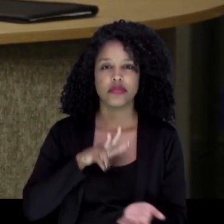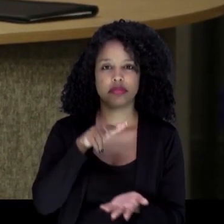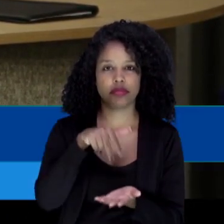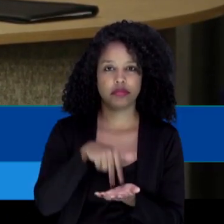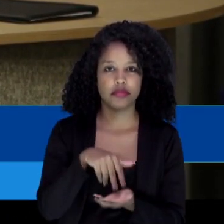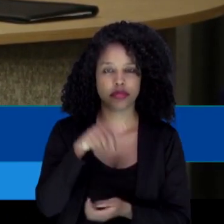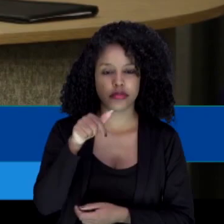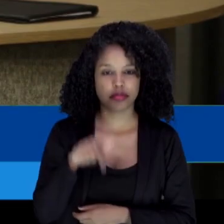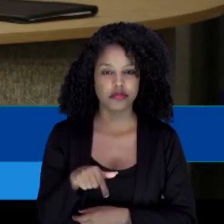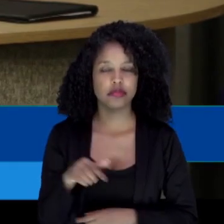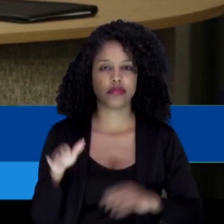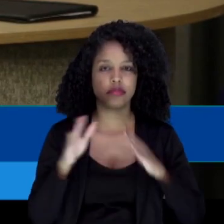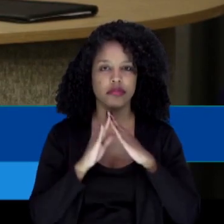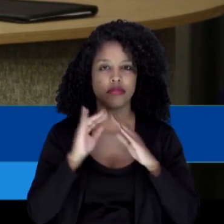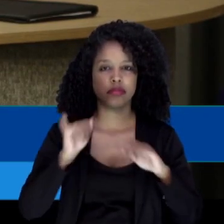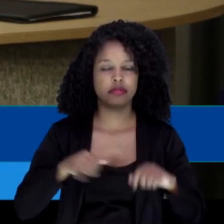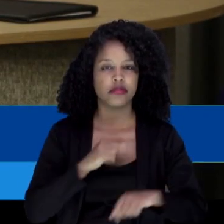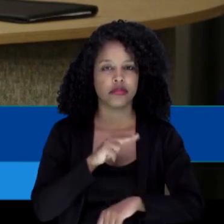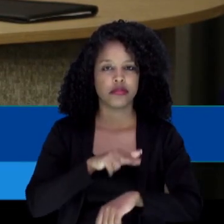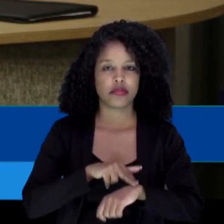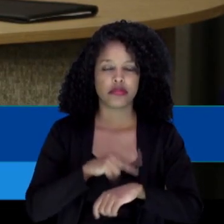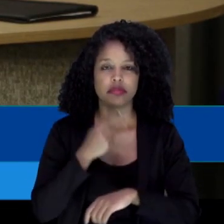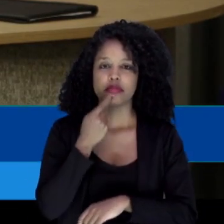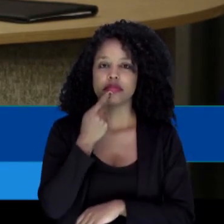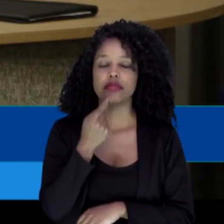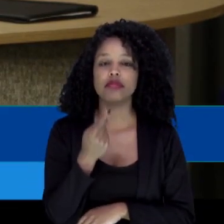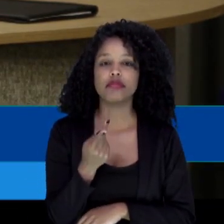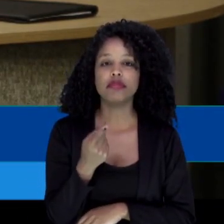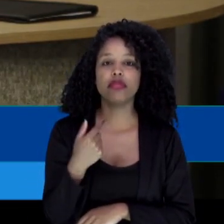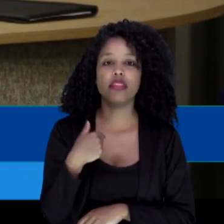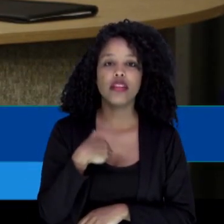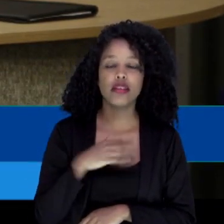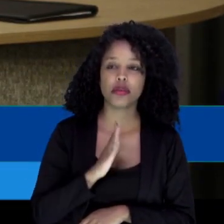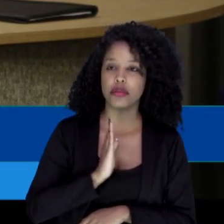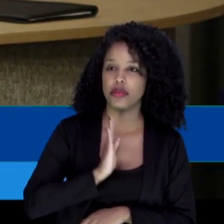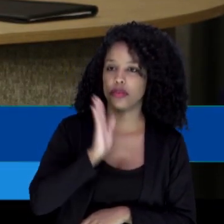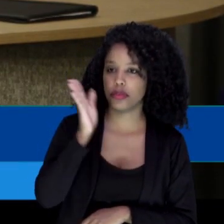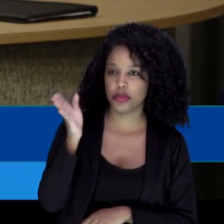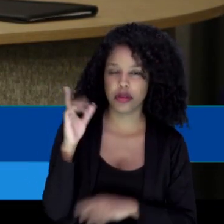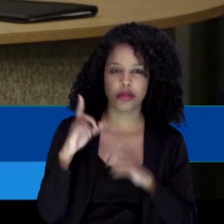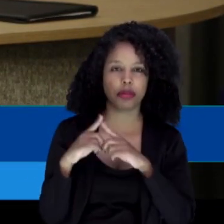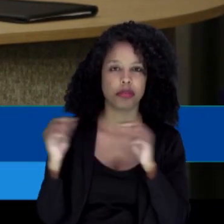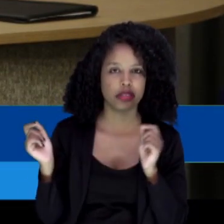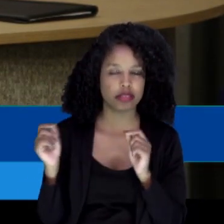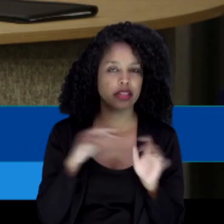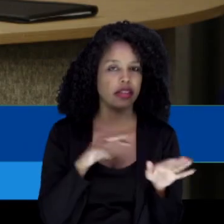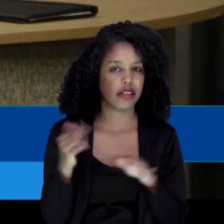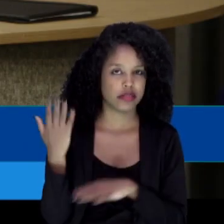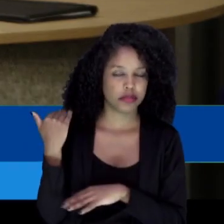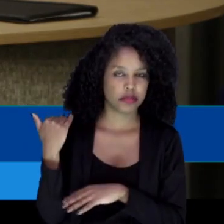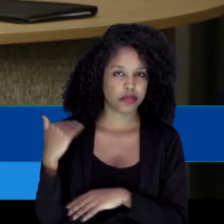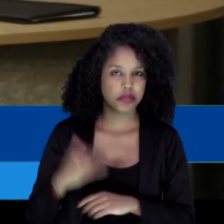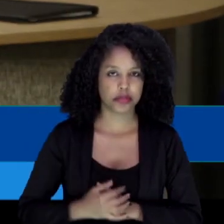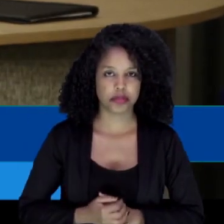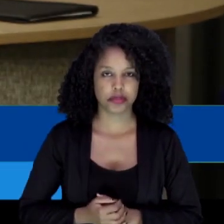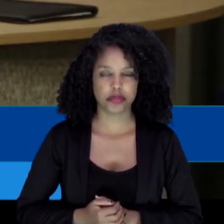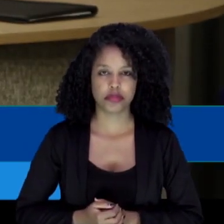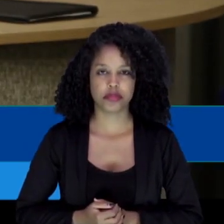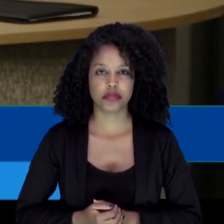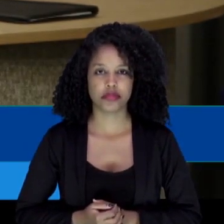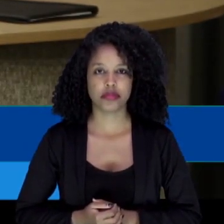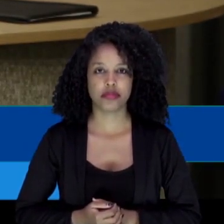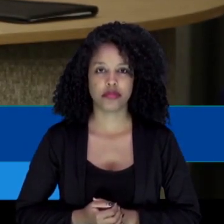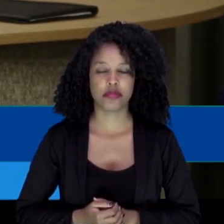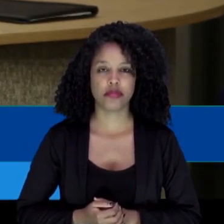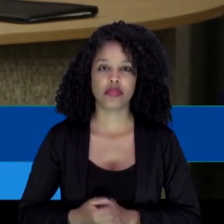Joaquim nambuco para falar sobre minha passagem por Brasília que aconteceu na semana passada pude